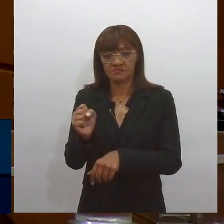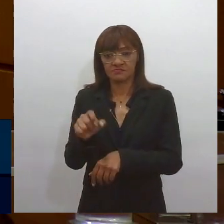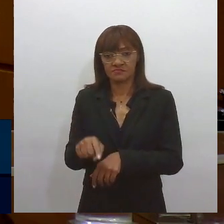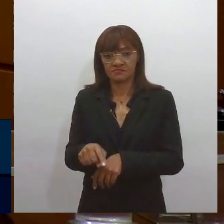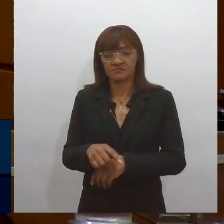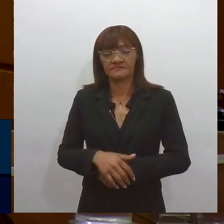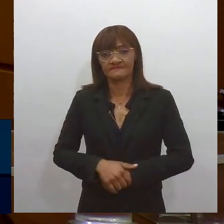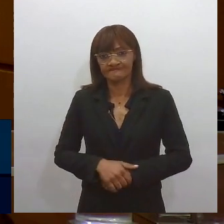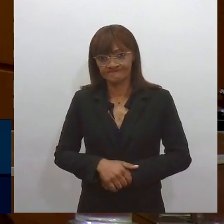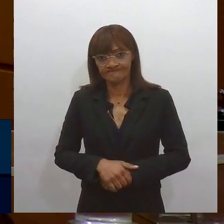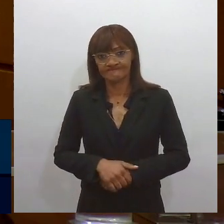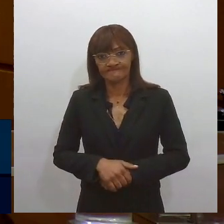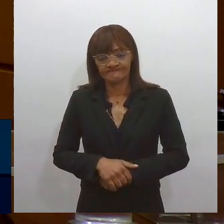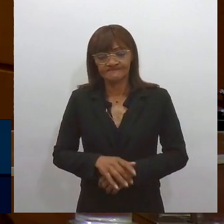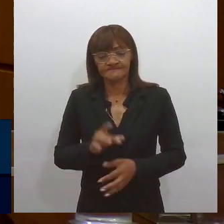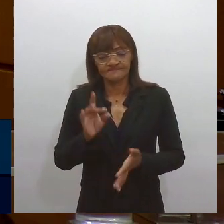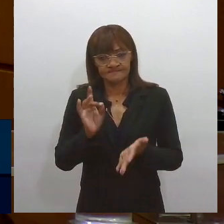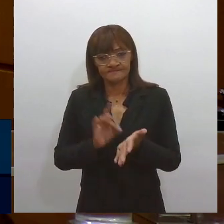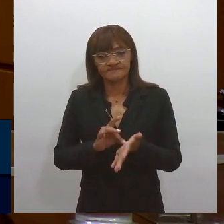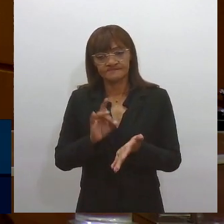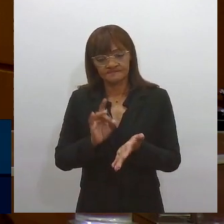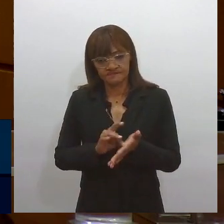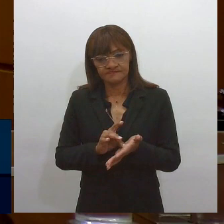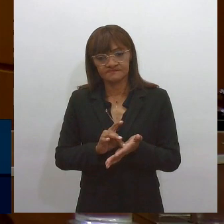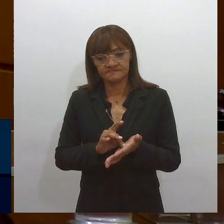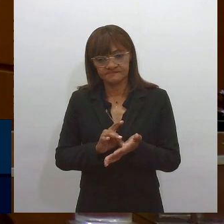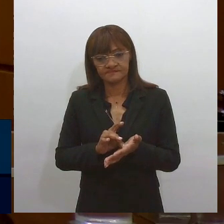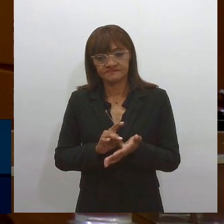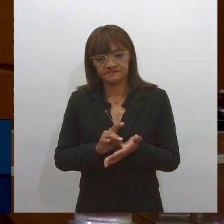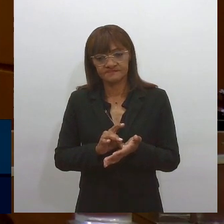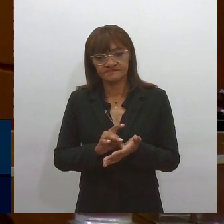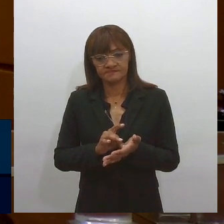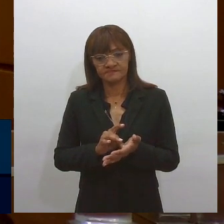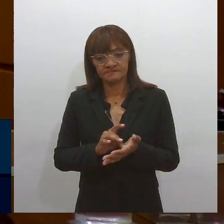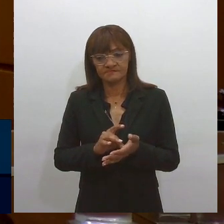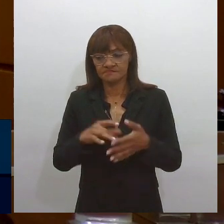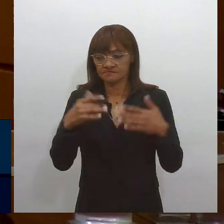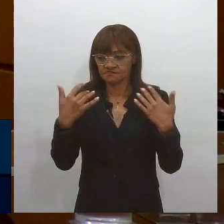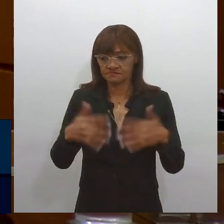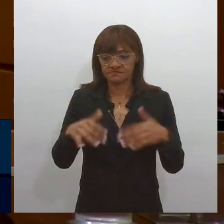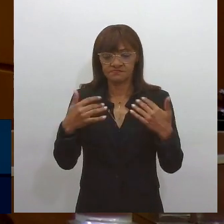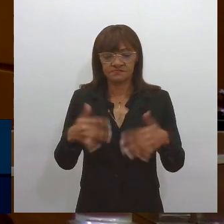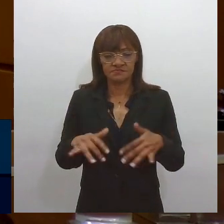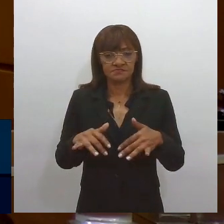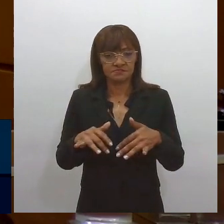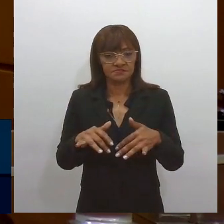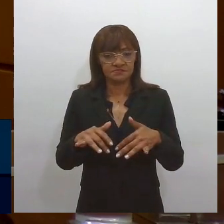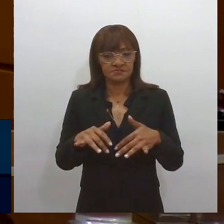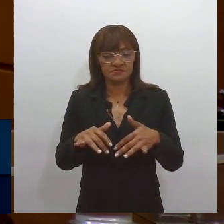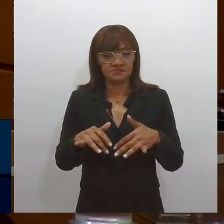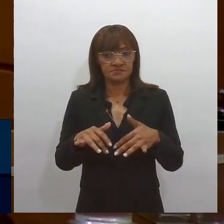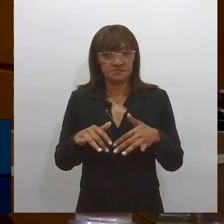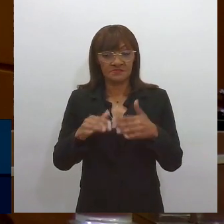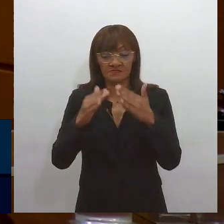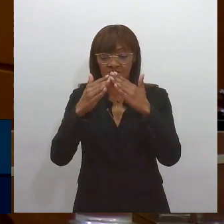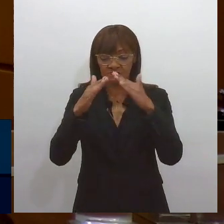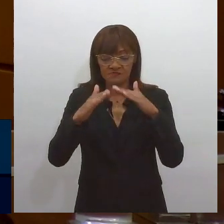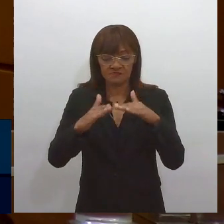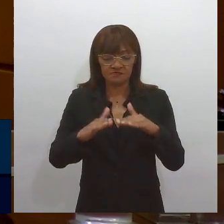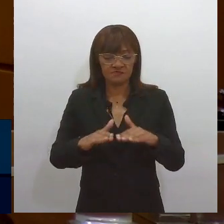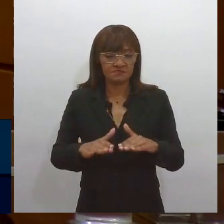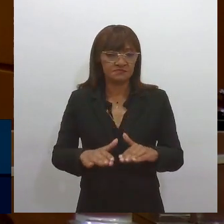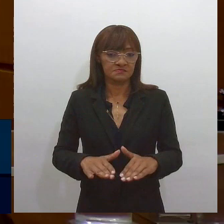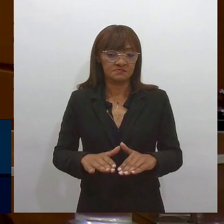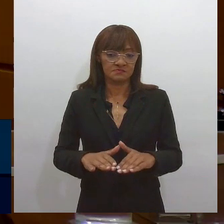uma um evento de grandes dimensões e que nós estamos inclusive não só superintendência de Sergipe